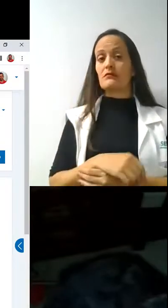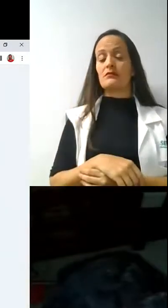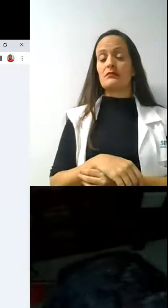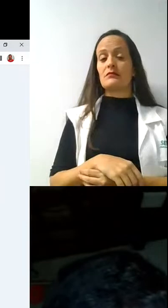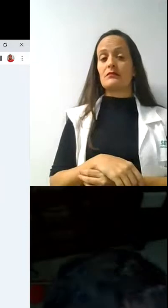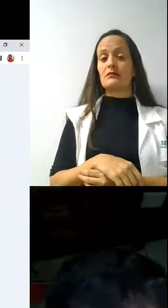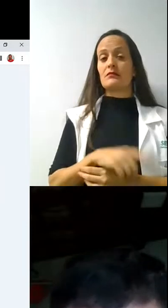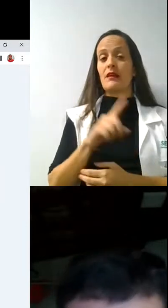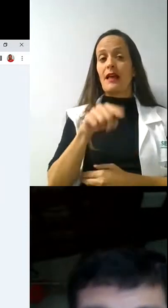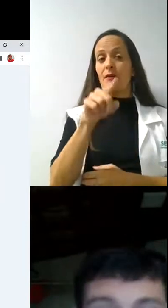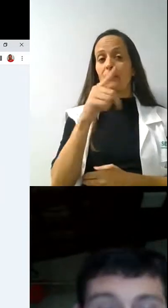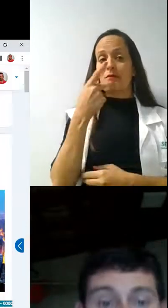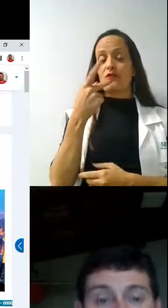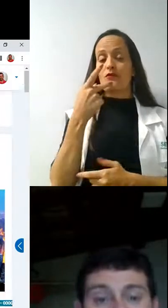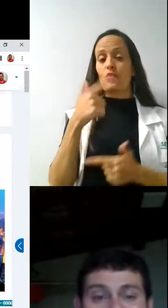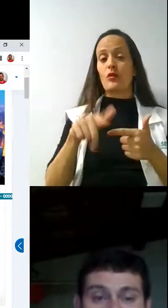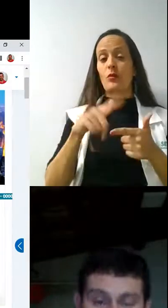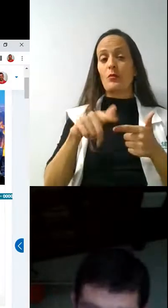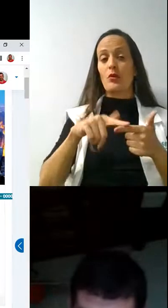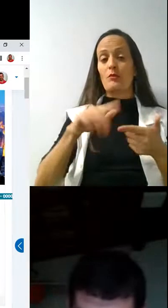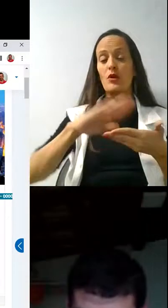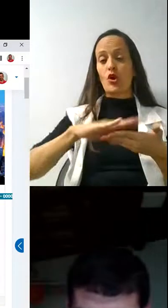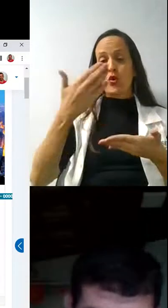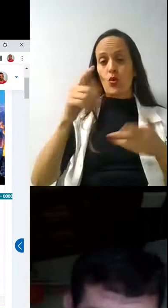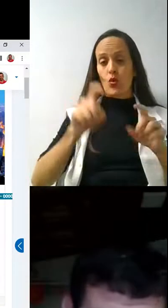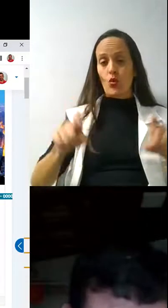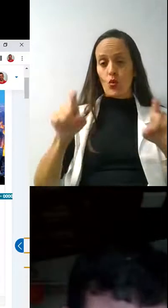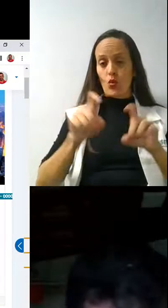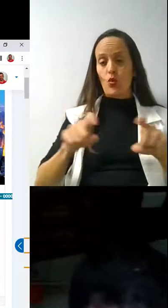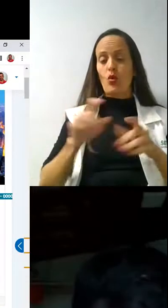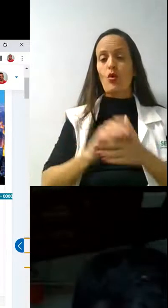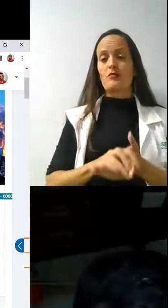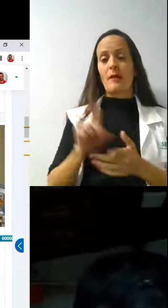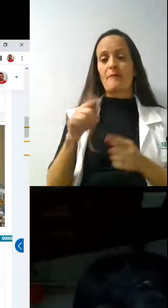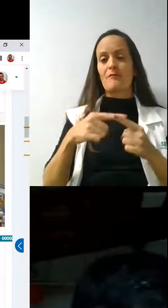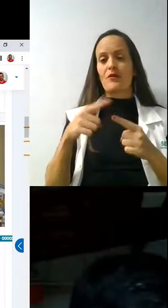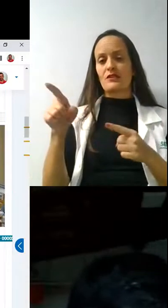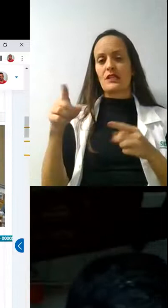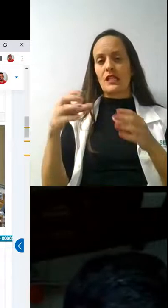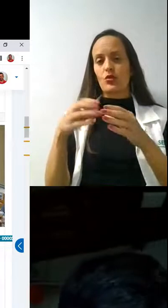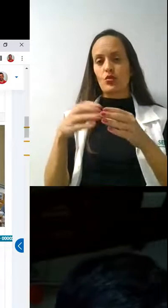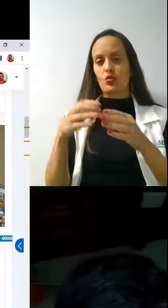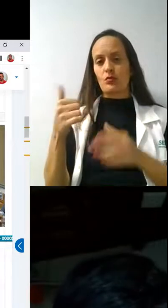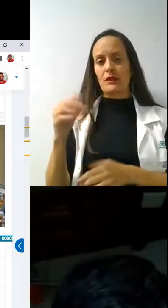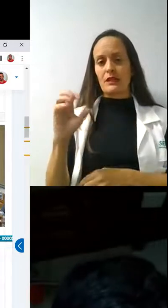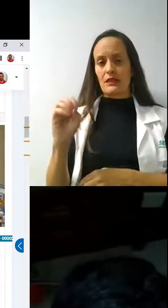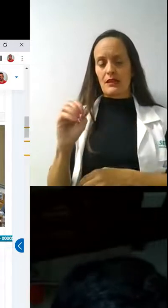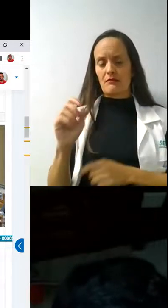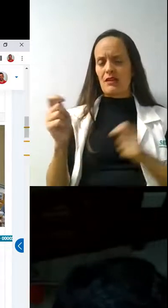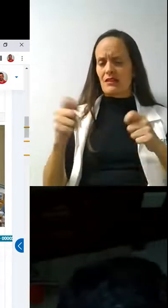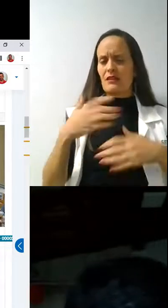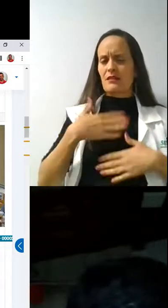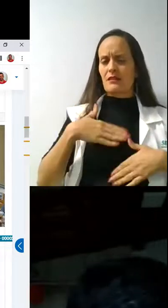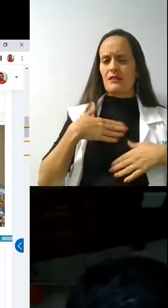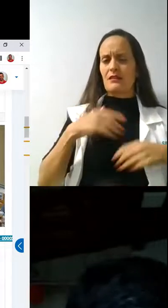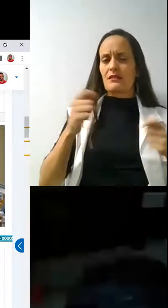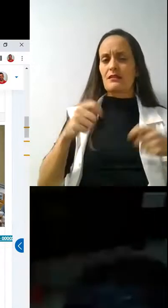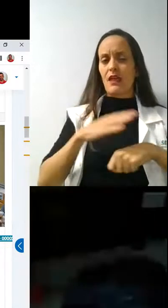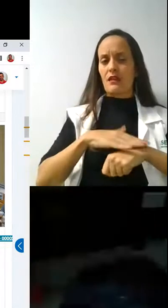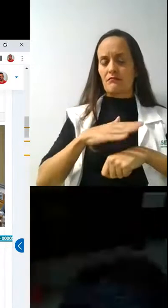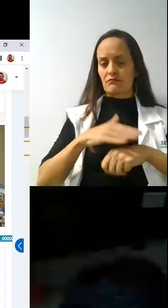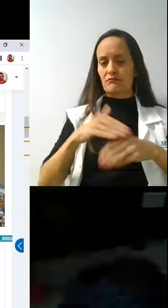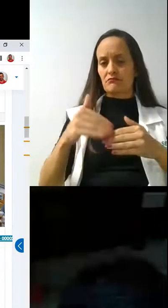né? né? Não expliquei também, né, professor? Ah, não, tranquilo. É porque você é da turma 10. Deixa eu olhar Isso. aqui. Não, mas pode ficar tranquilo que eu estendi o prazo